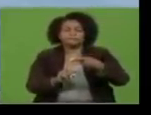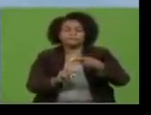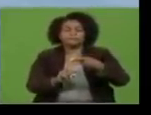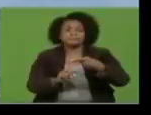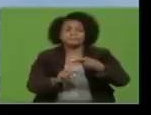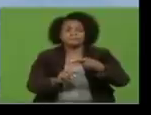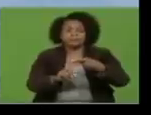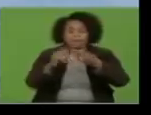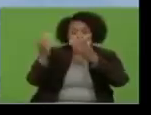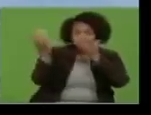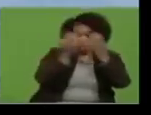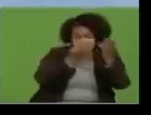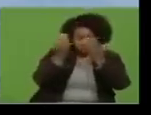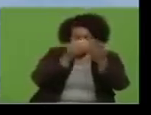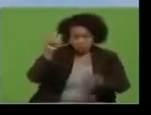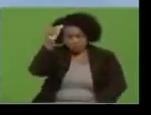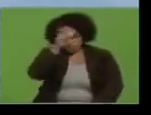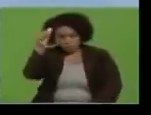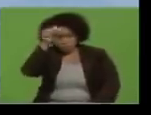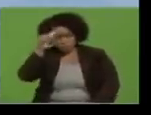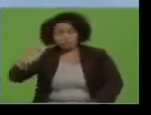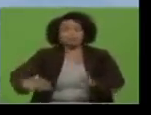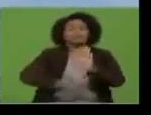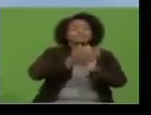retomada das aulas no ensino superior,